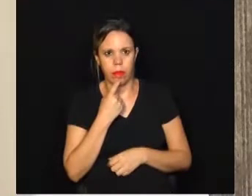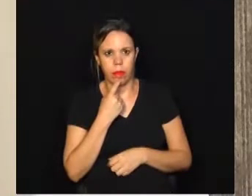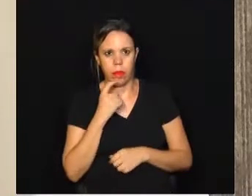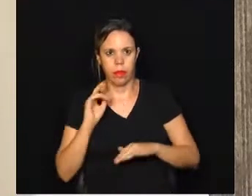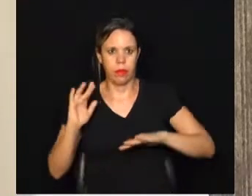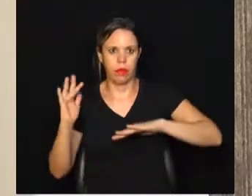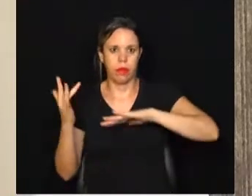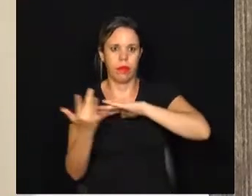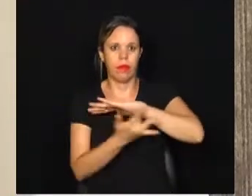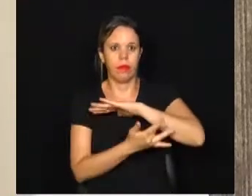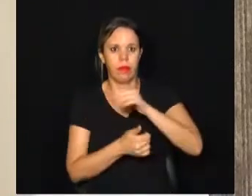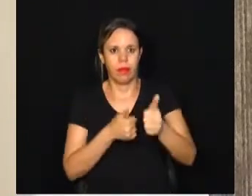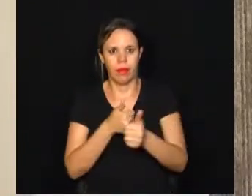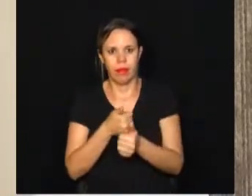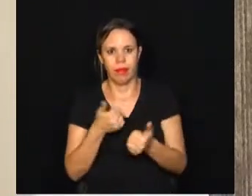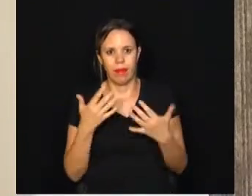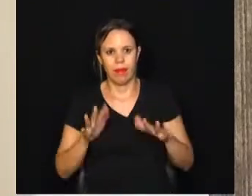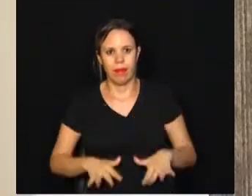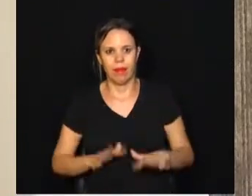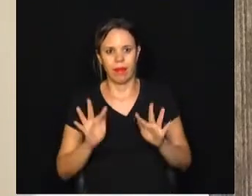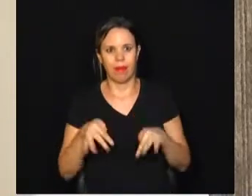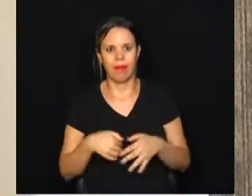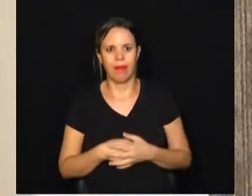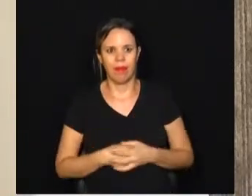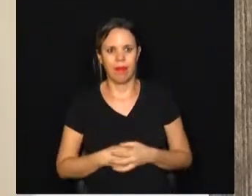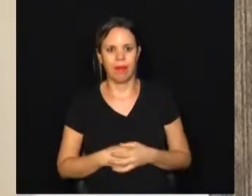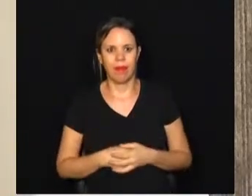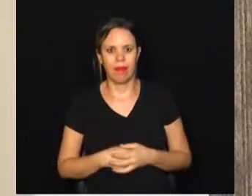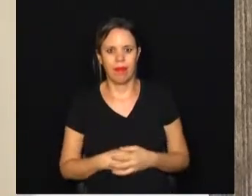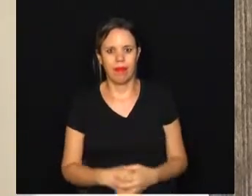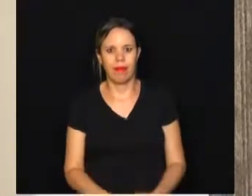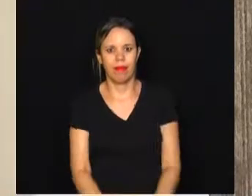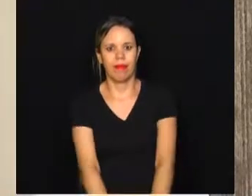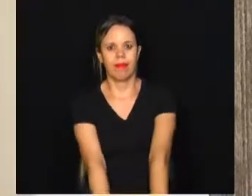redes sociais. Então fique com a gente até o final.